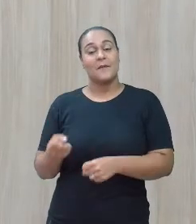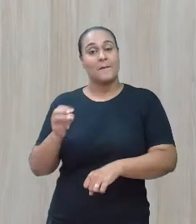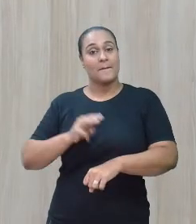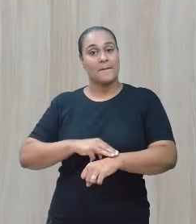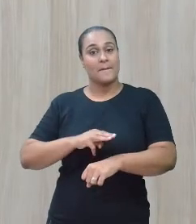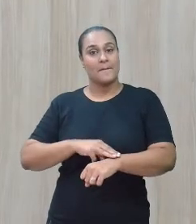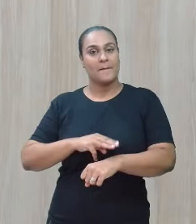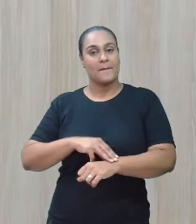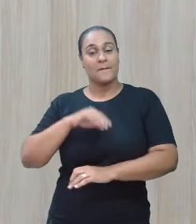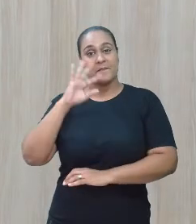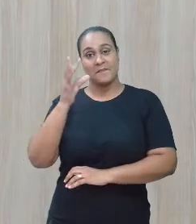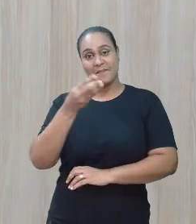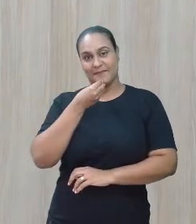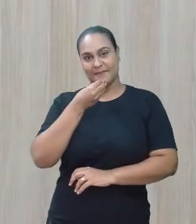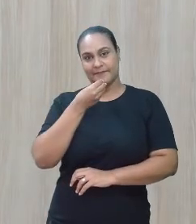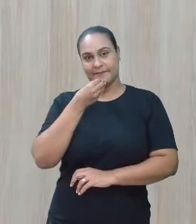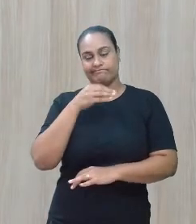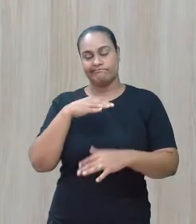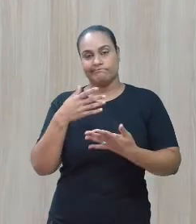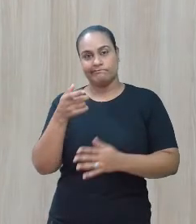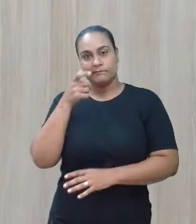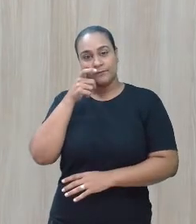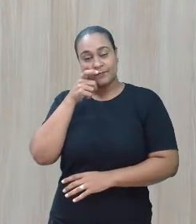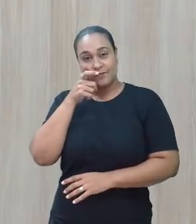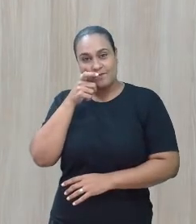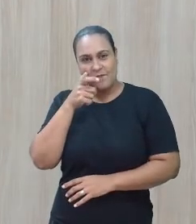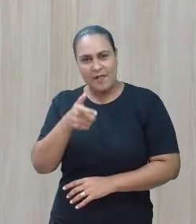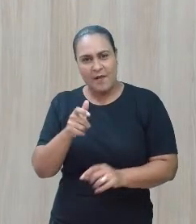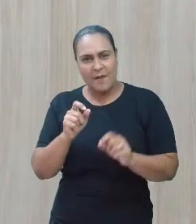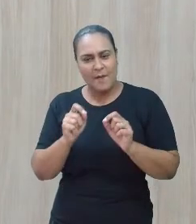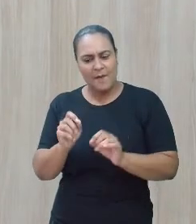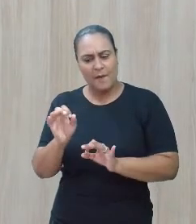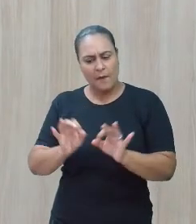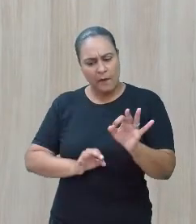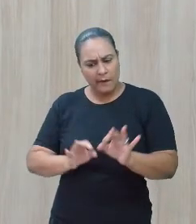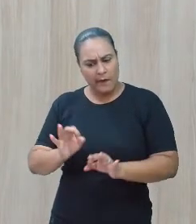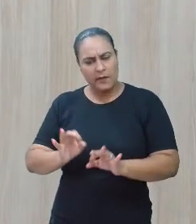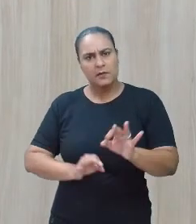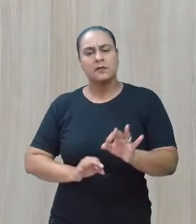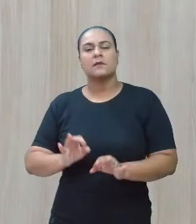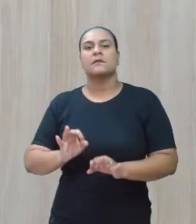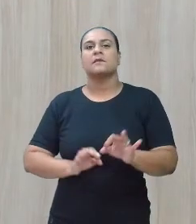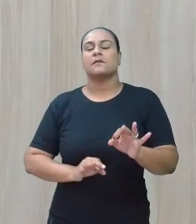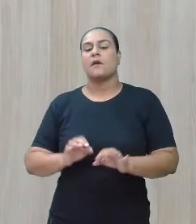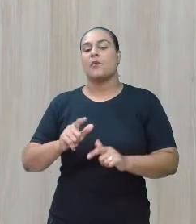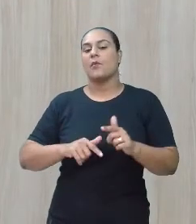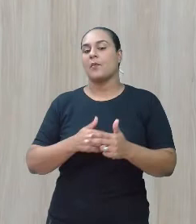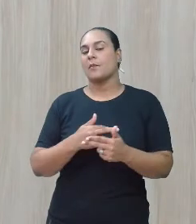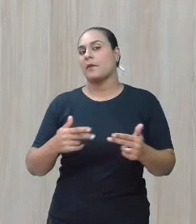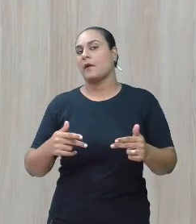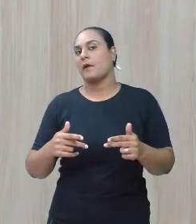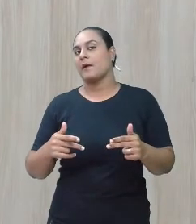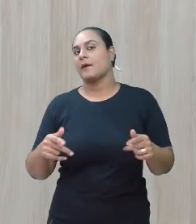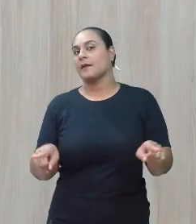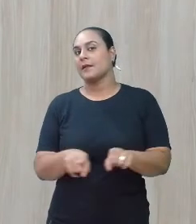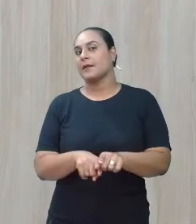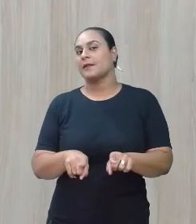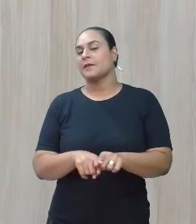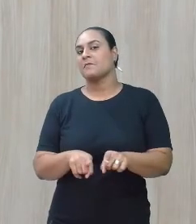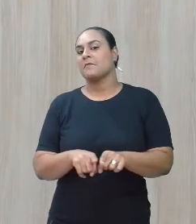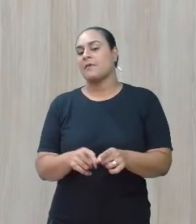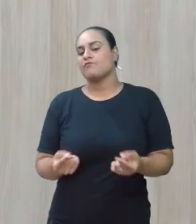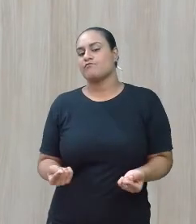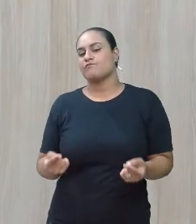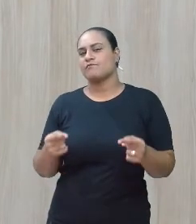momento de conhecimento. E é interessante, não é, essa organização do material e também essa